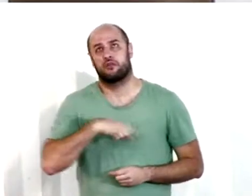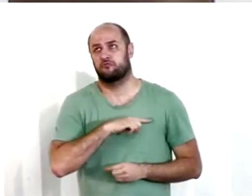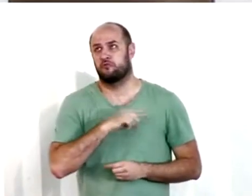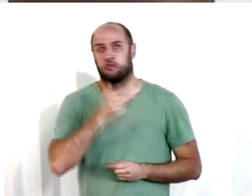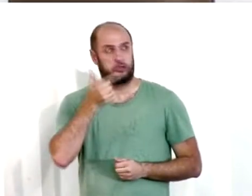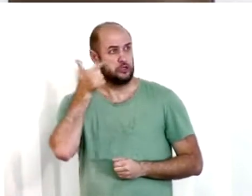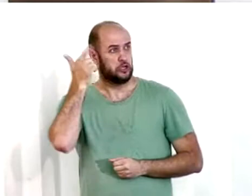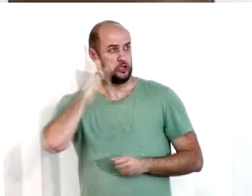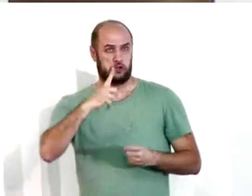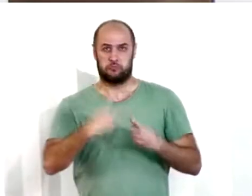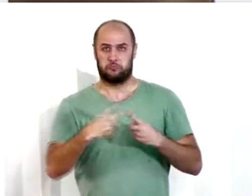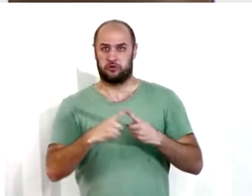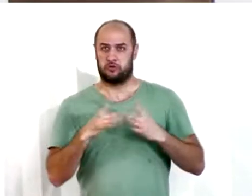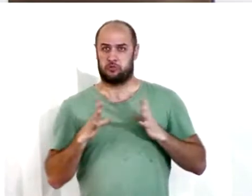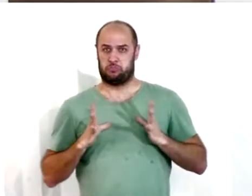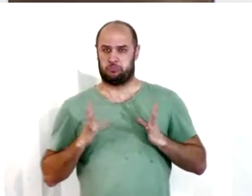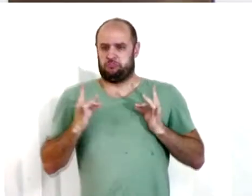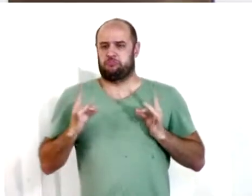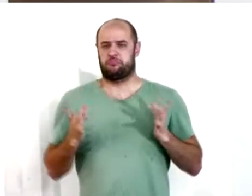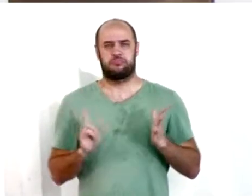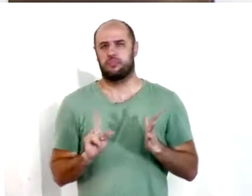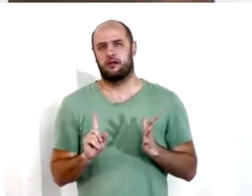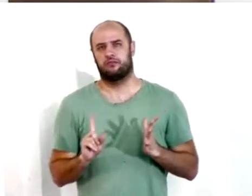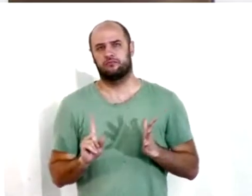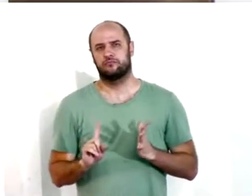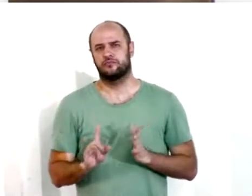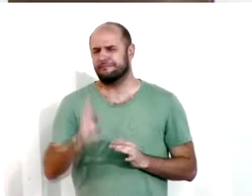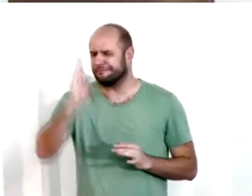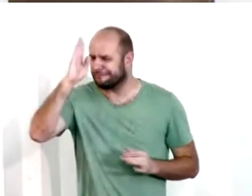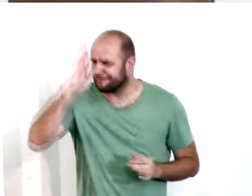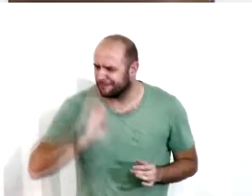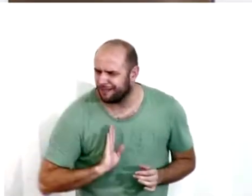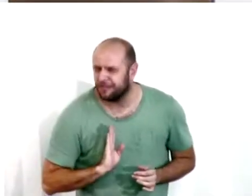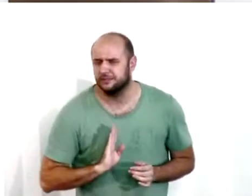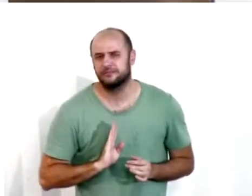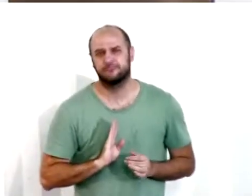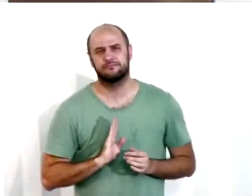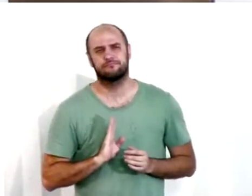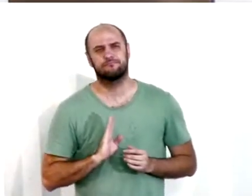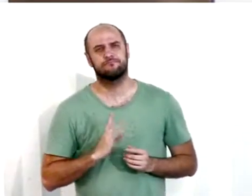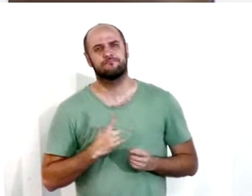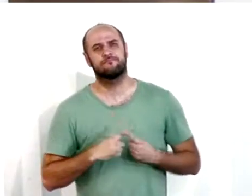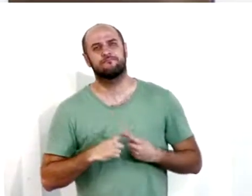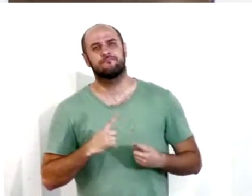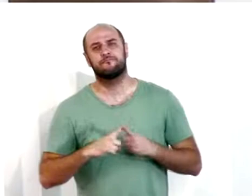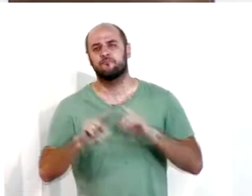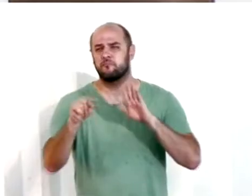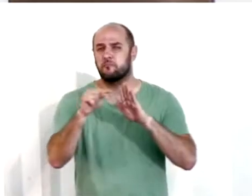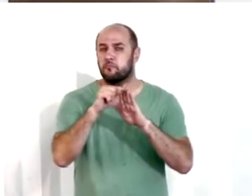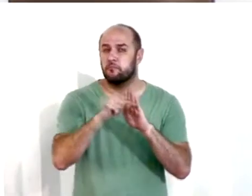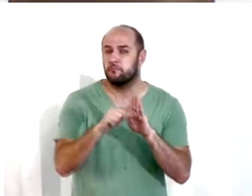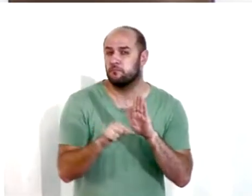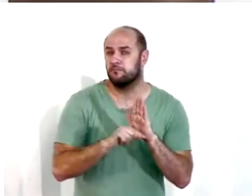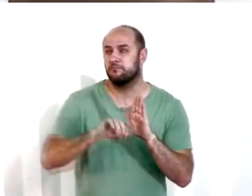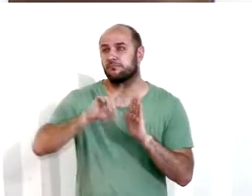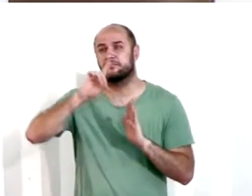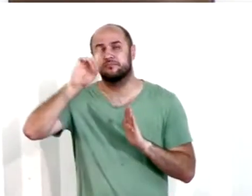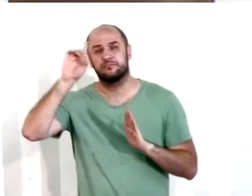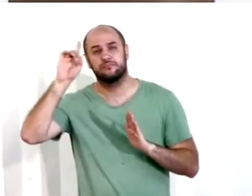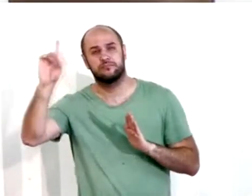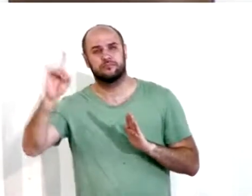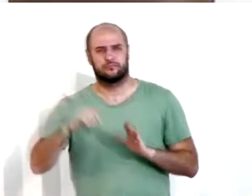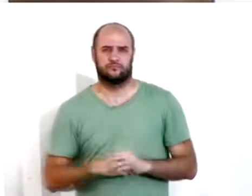um presente que é dado gratuitamente, mediante o plano que